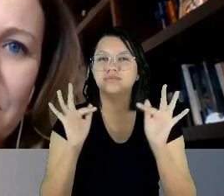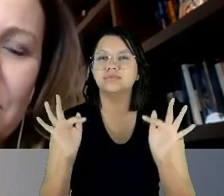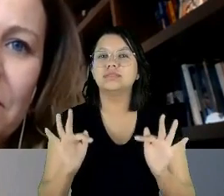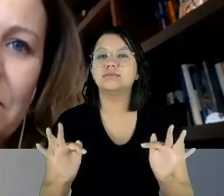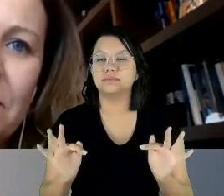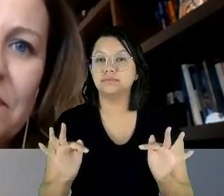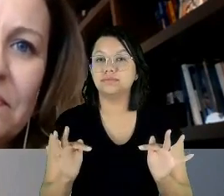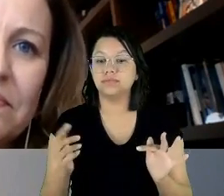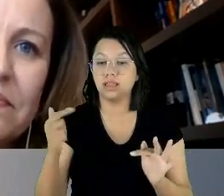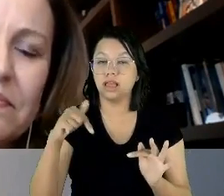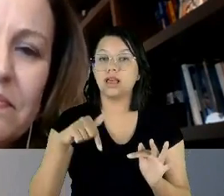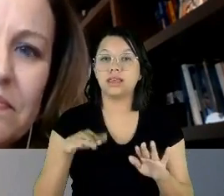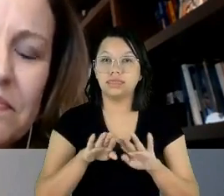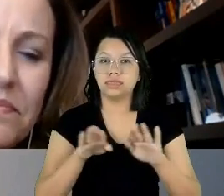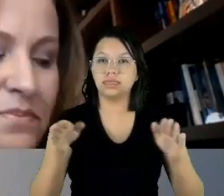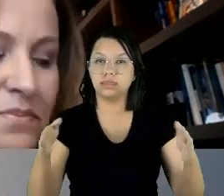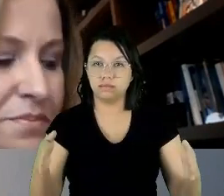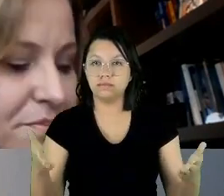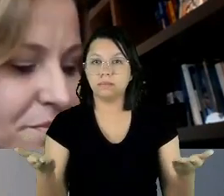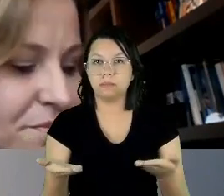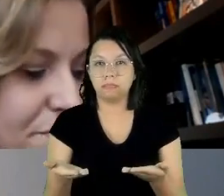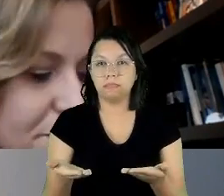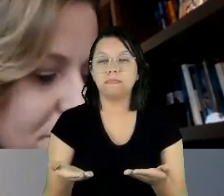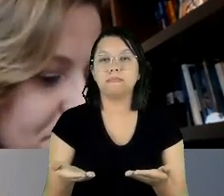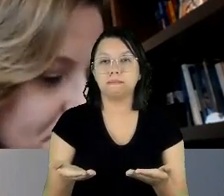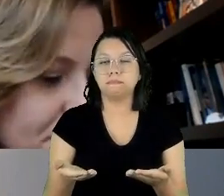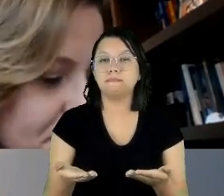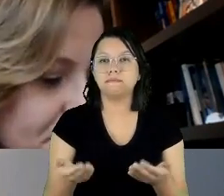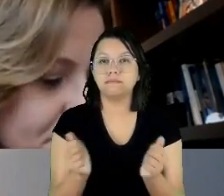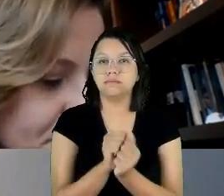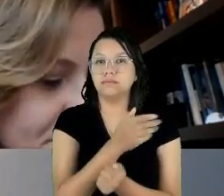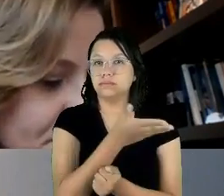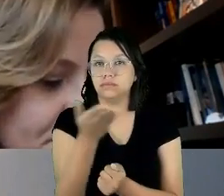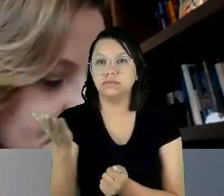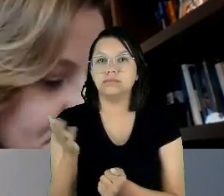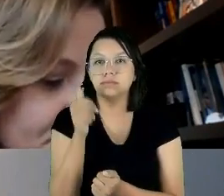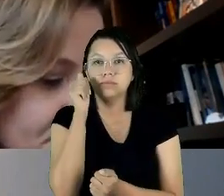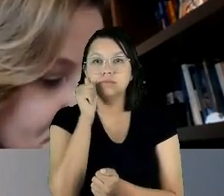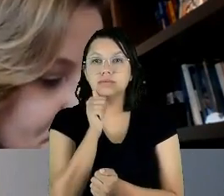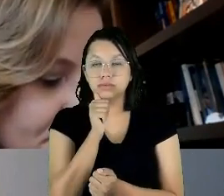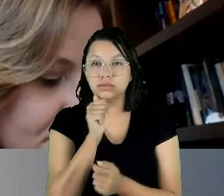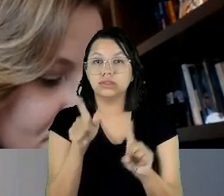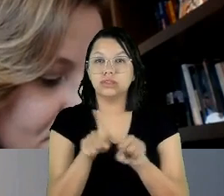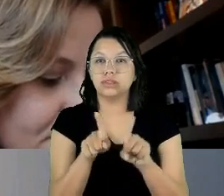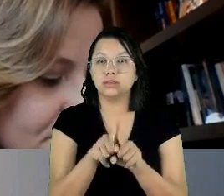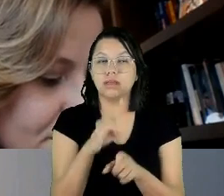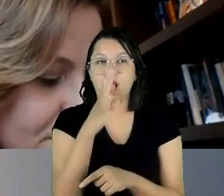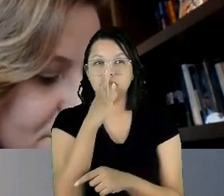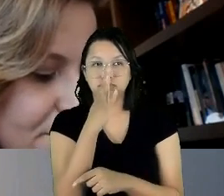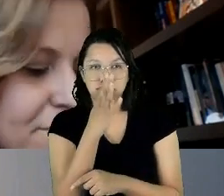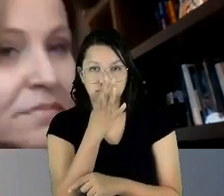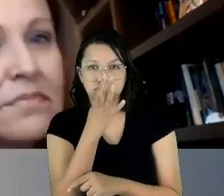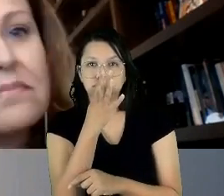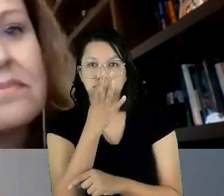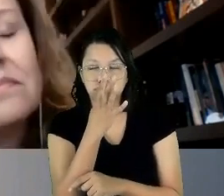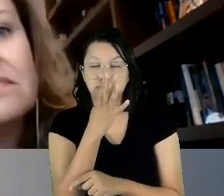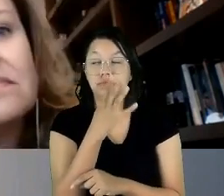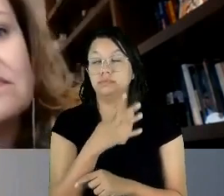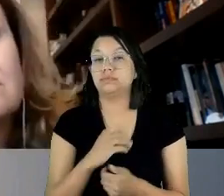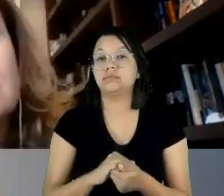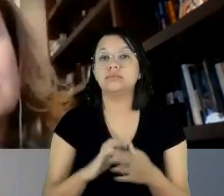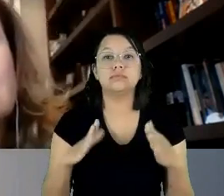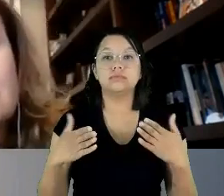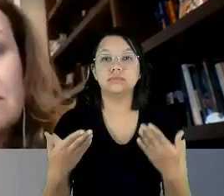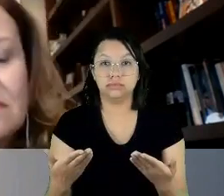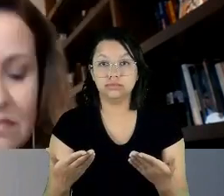de estar nessa mesa hoje com vocês, com mulheres que eu também admiro muito. Então, eu